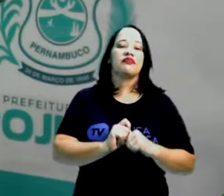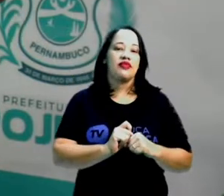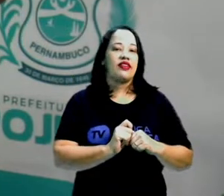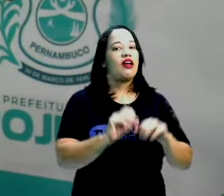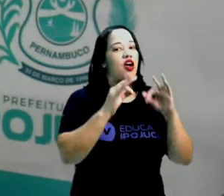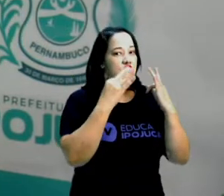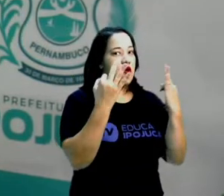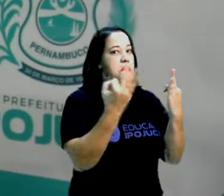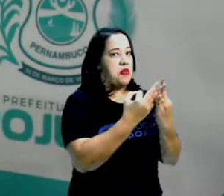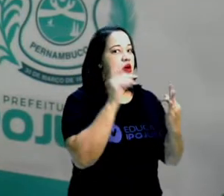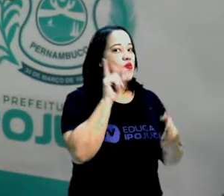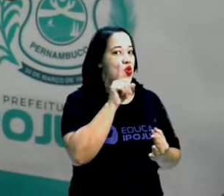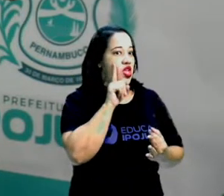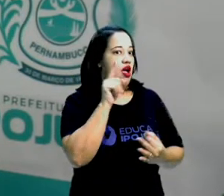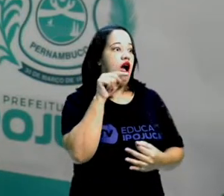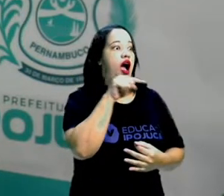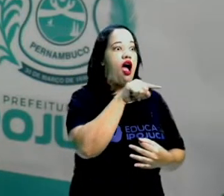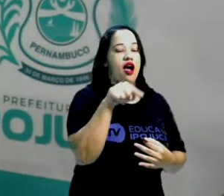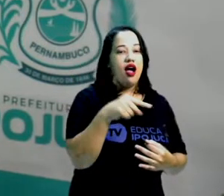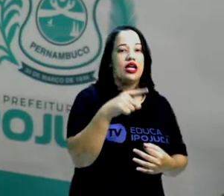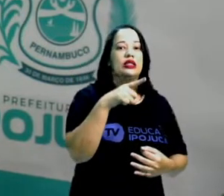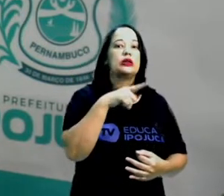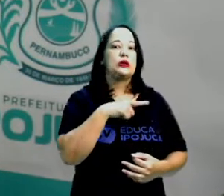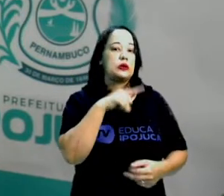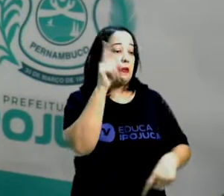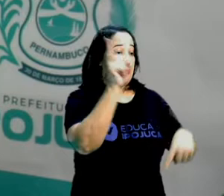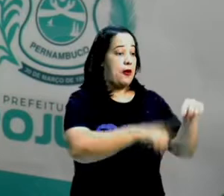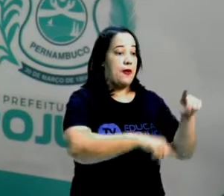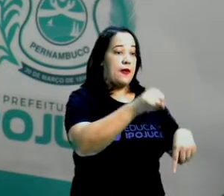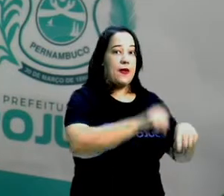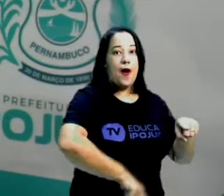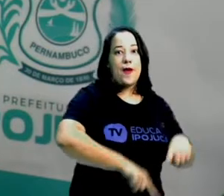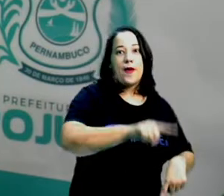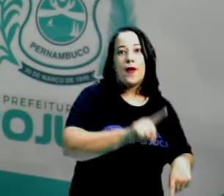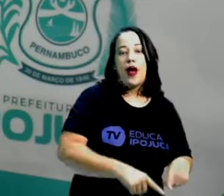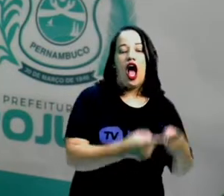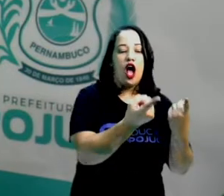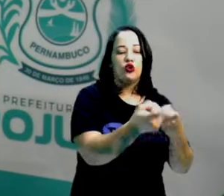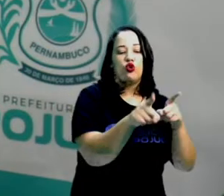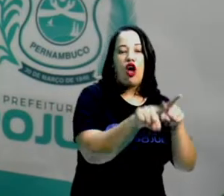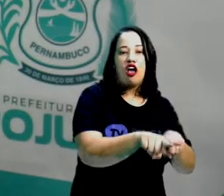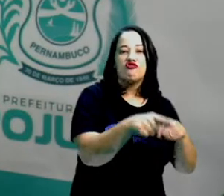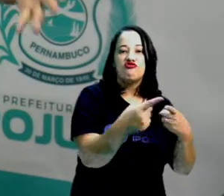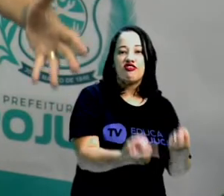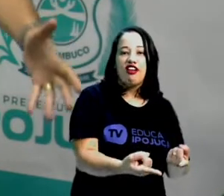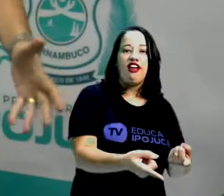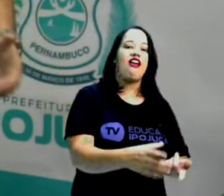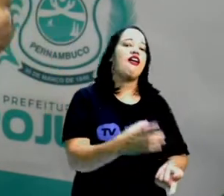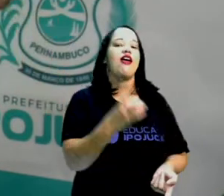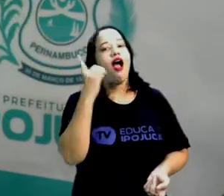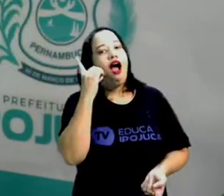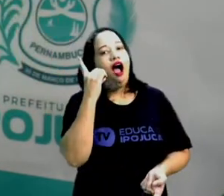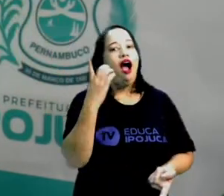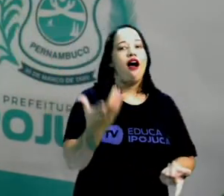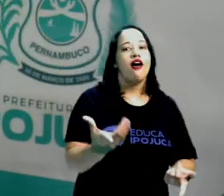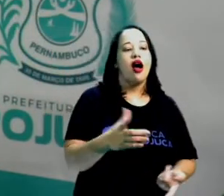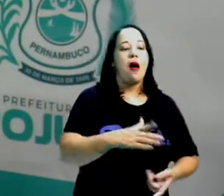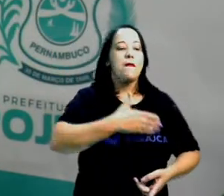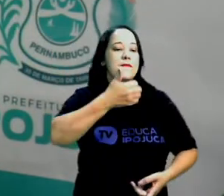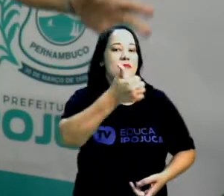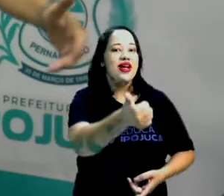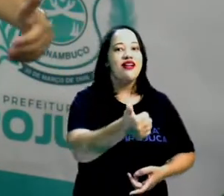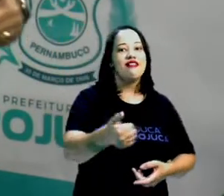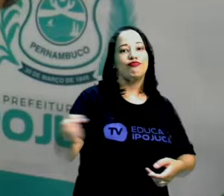família americana ela devia ter os melhores produtos, né? A melhor churrasqueira, o melhor rádio, né? Tudo do